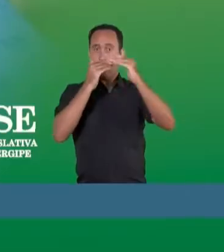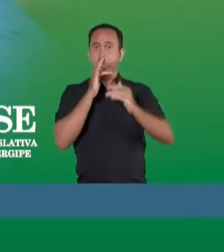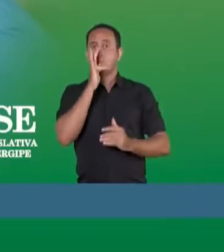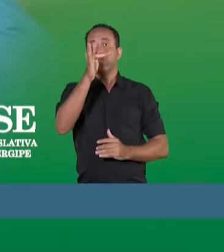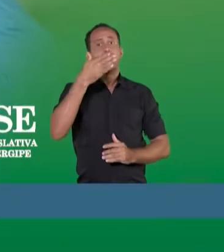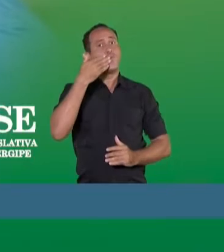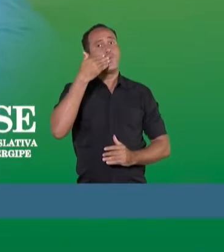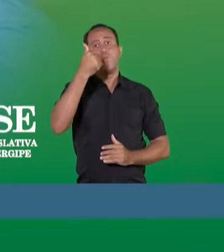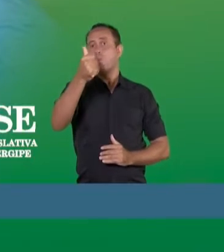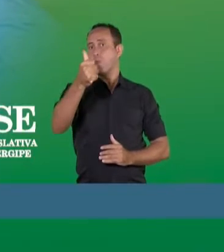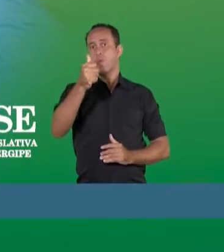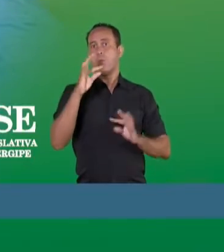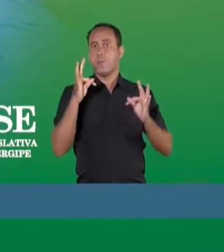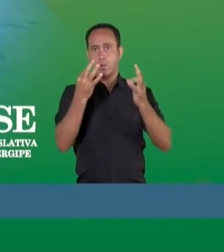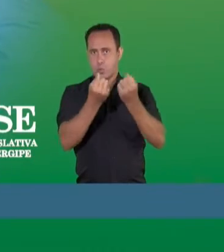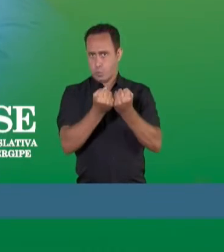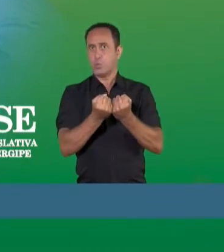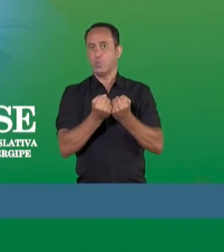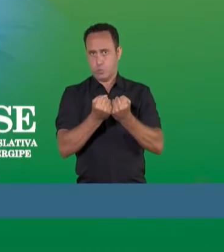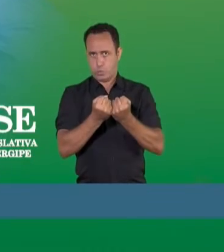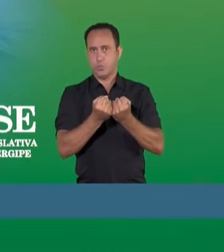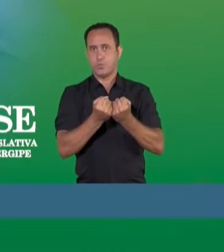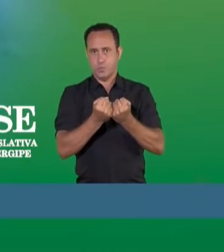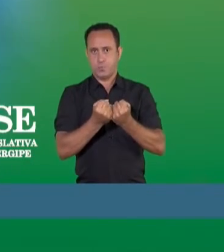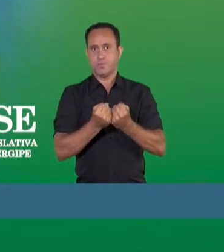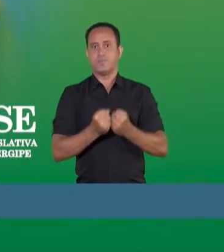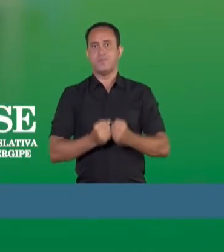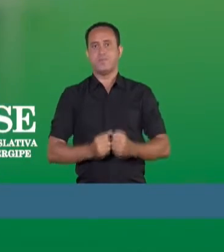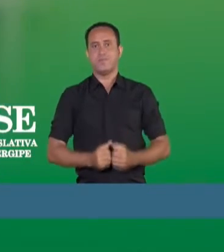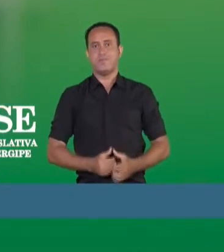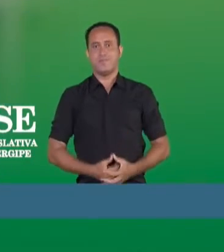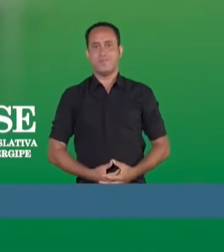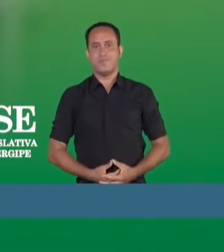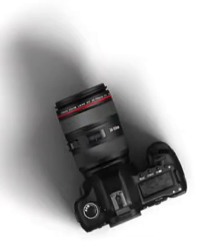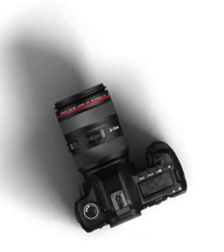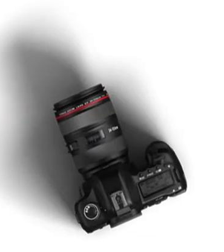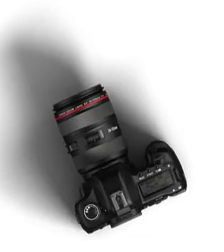de um futuro cada vez melhor para todos.